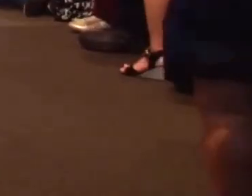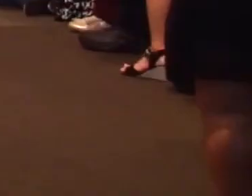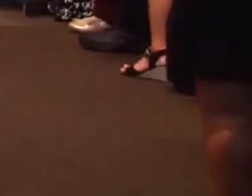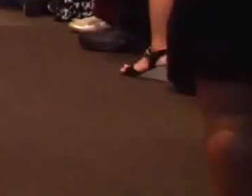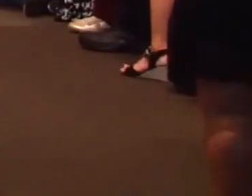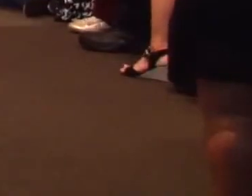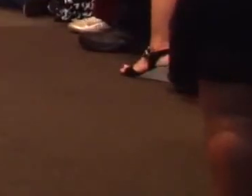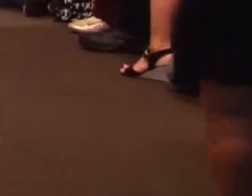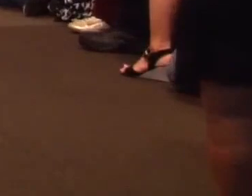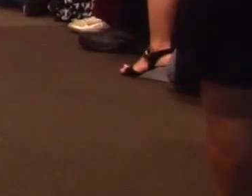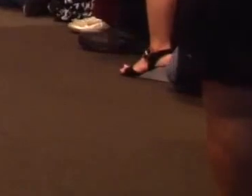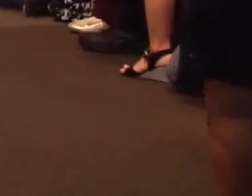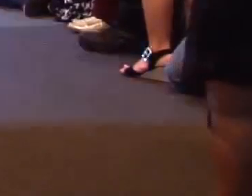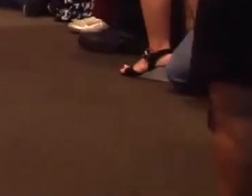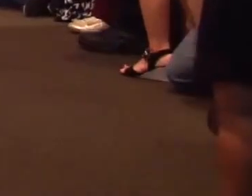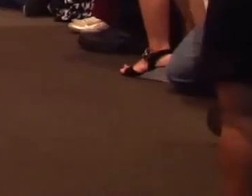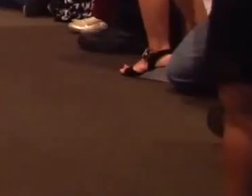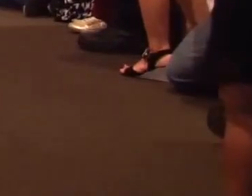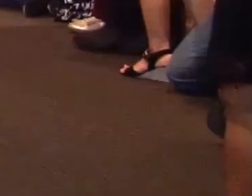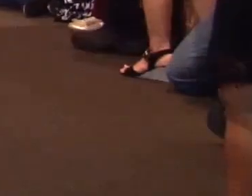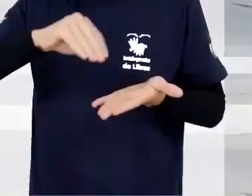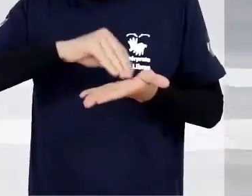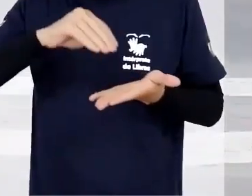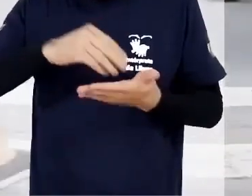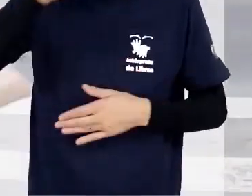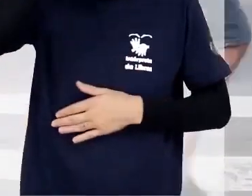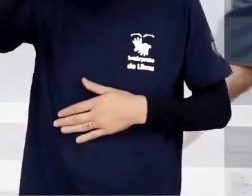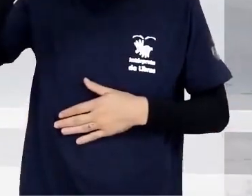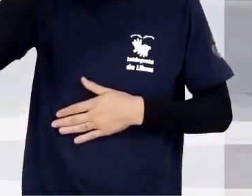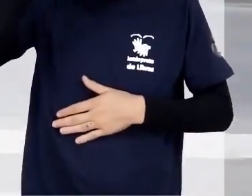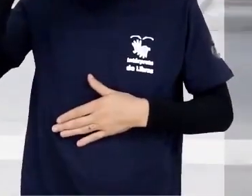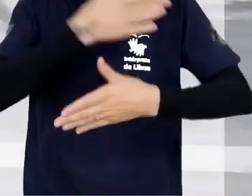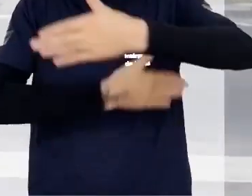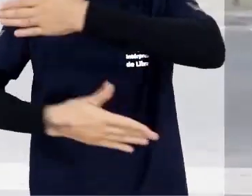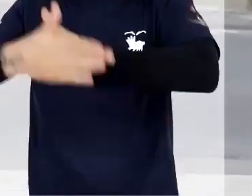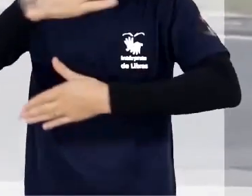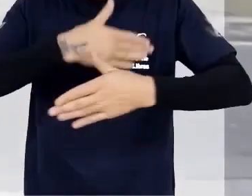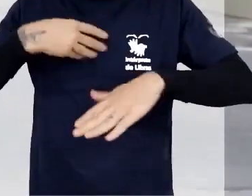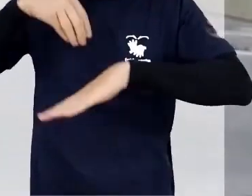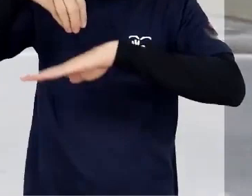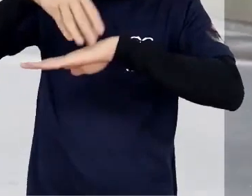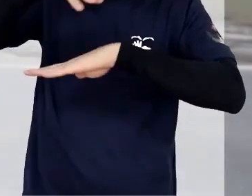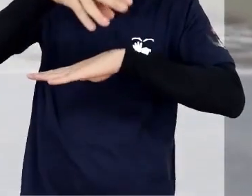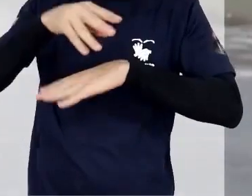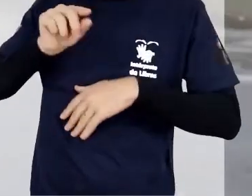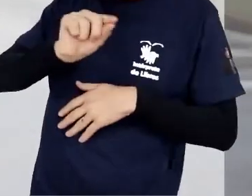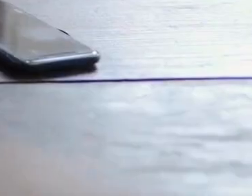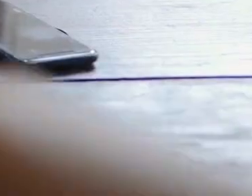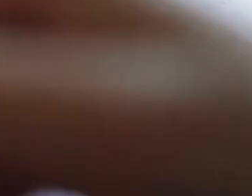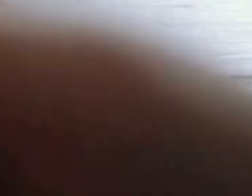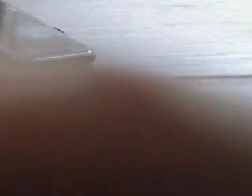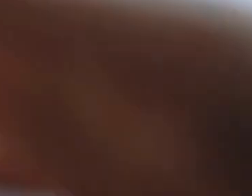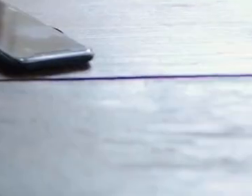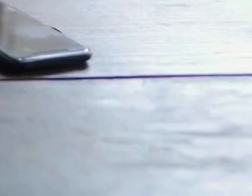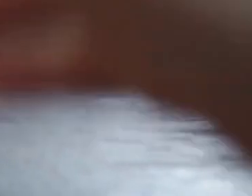gene ligado ao crescimento, fazendo reduzir sua velocidade. Além da baixa estatura, que é comum devido à mutação, a